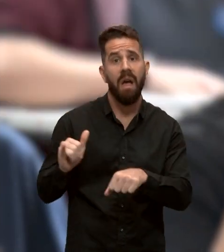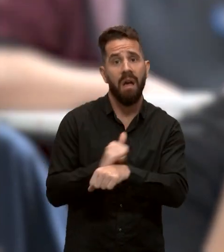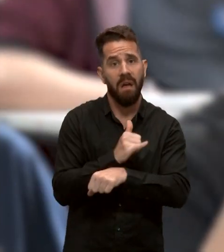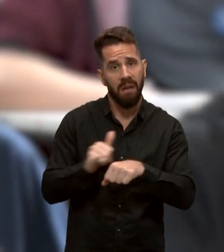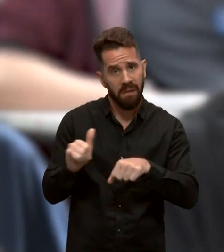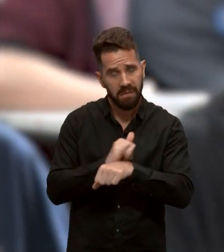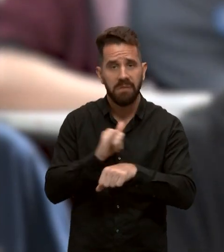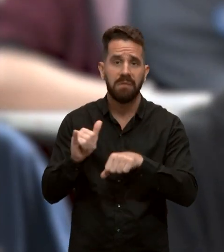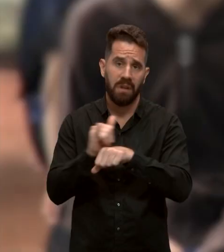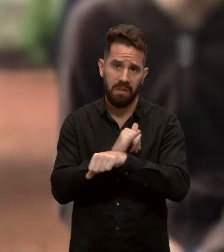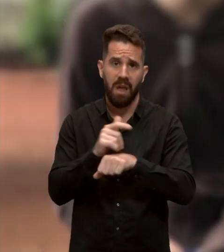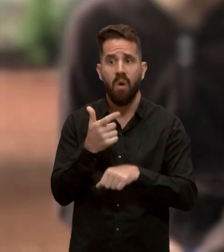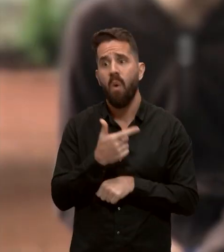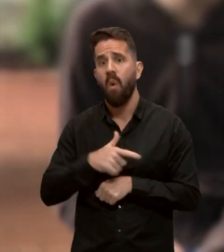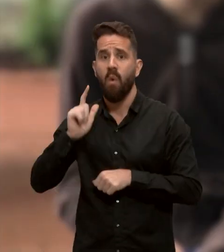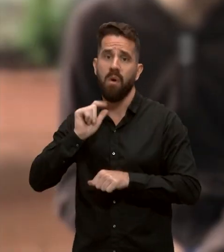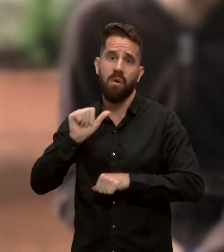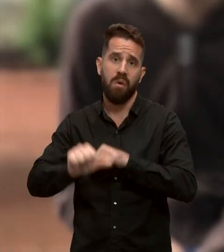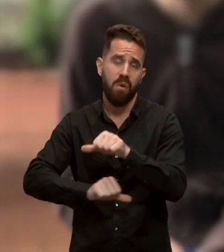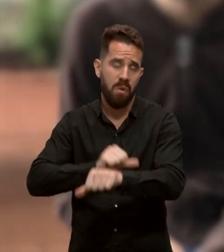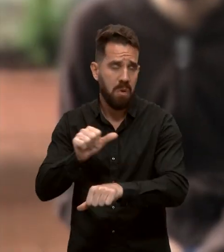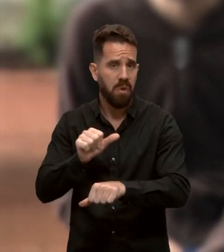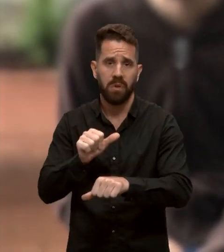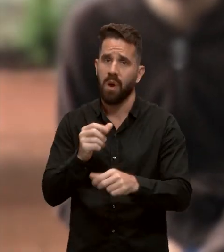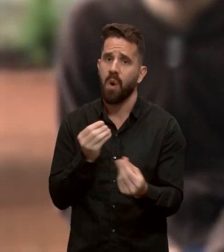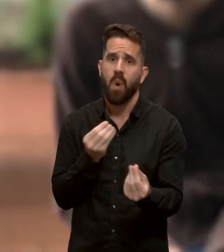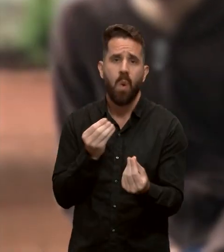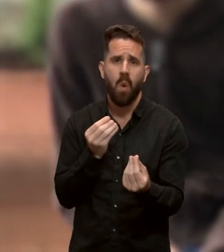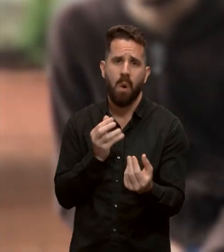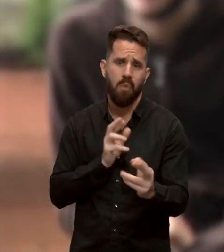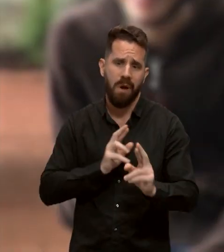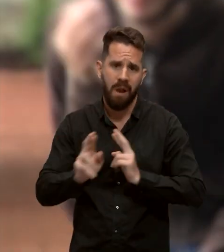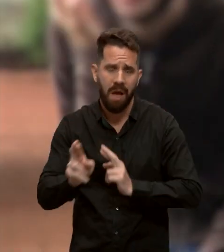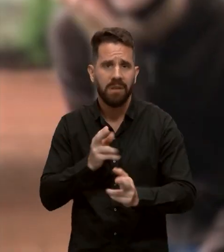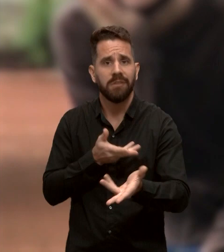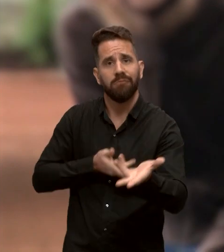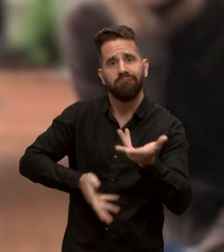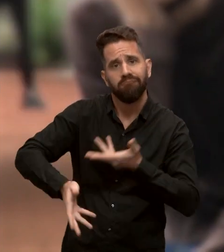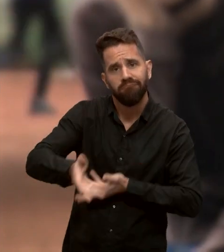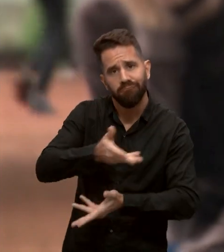reformulação aí nessas relações de troca, né?